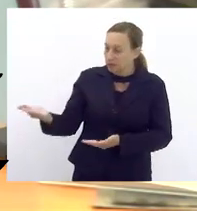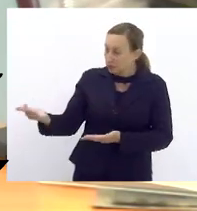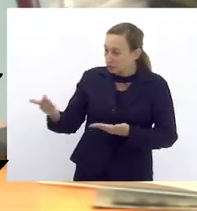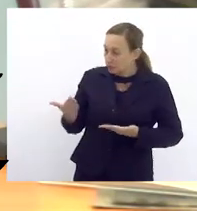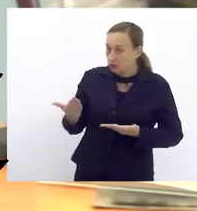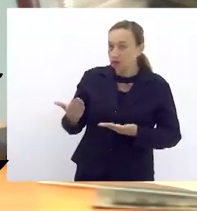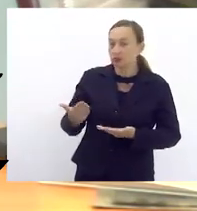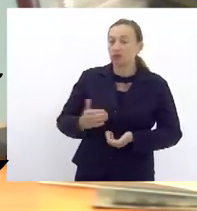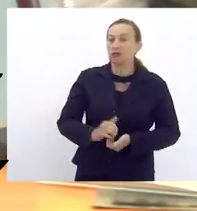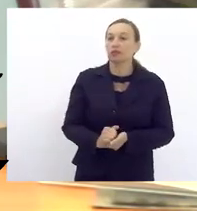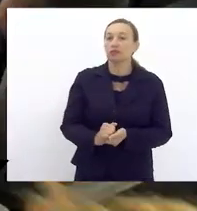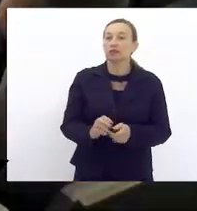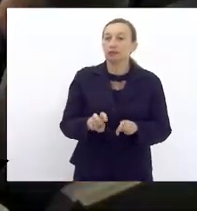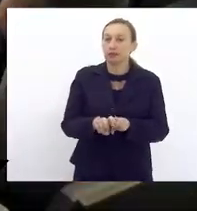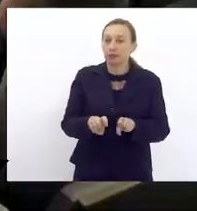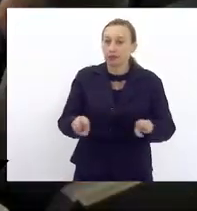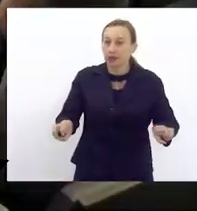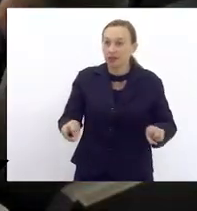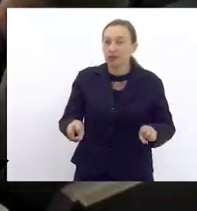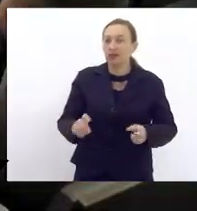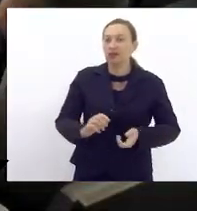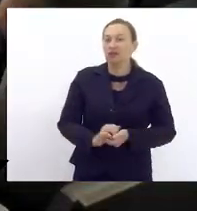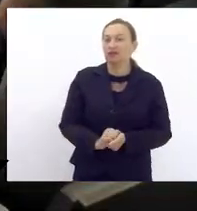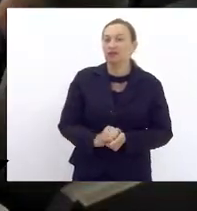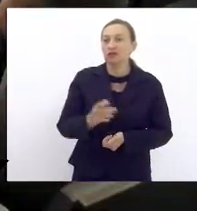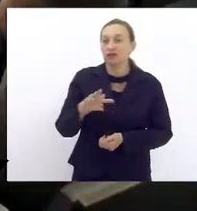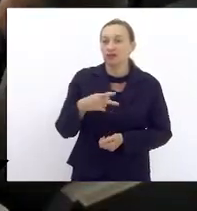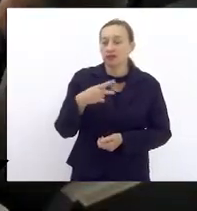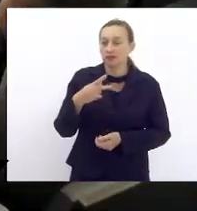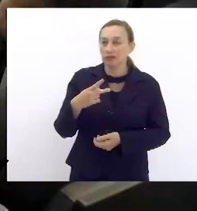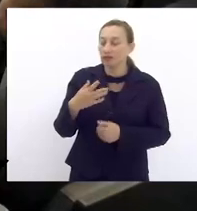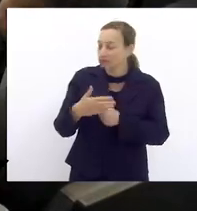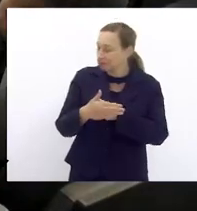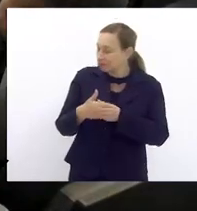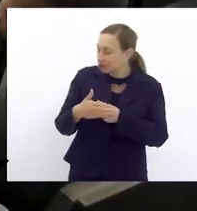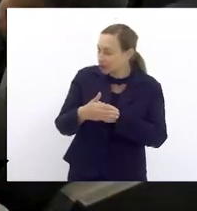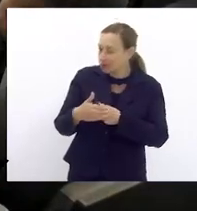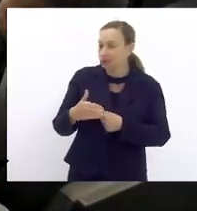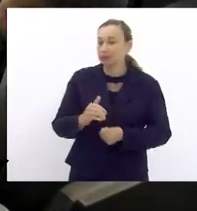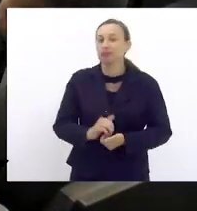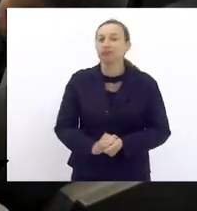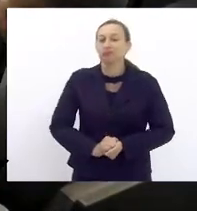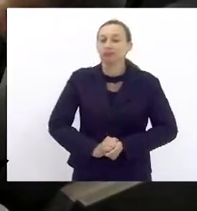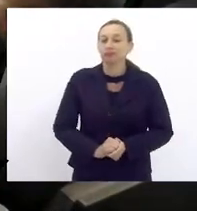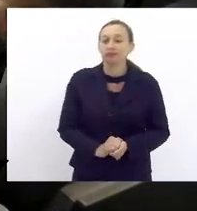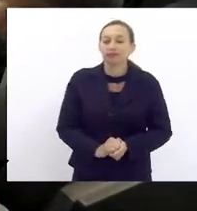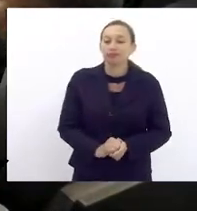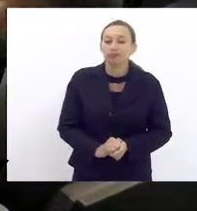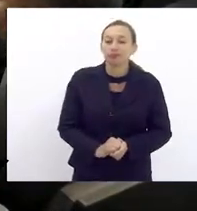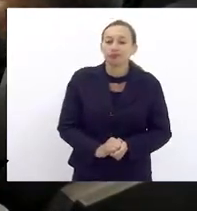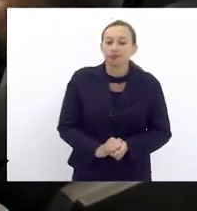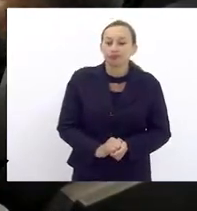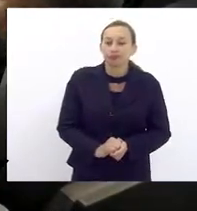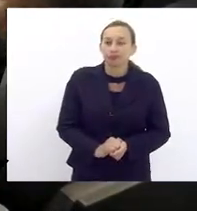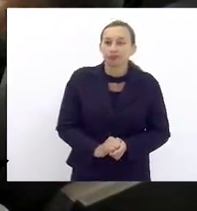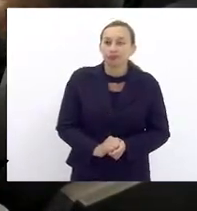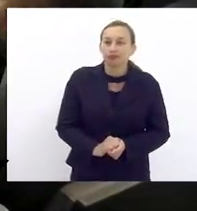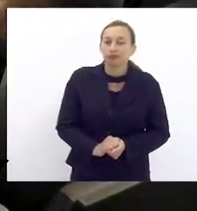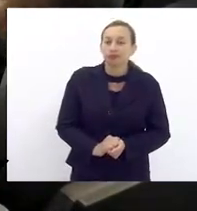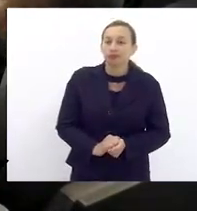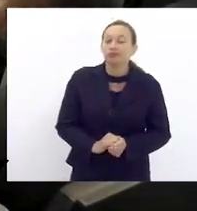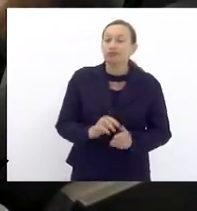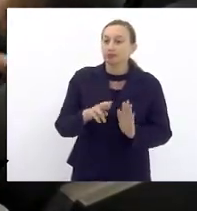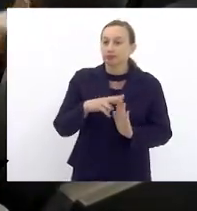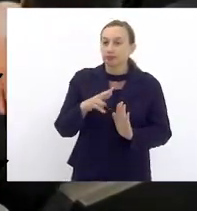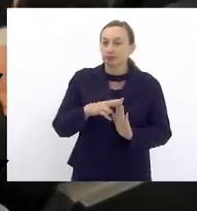aquele que fala a palavra intimar com um certo Tom carinhoso aquele que foi fez a resolução para que